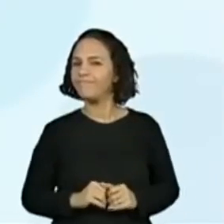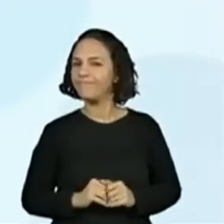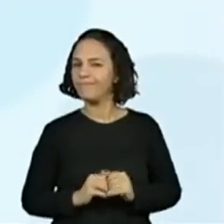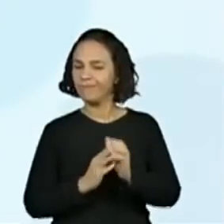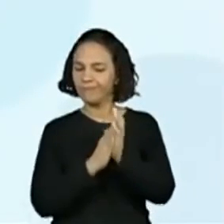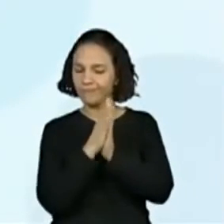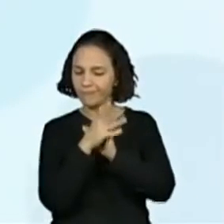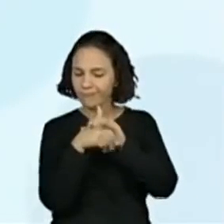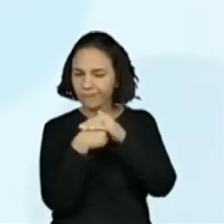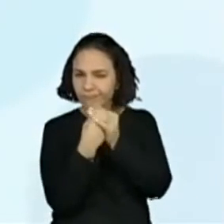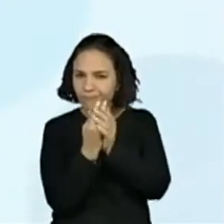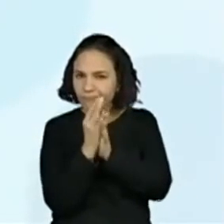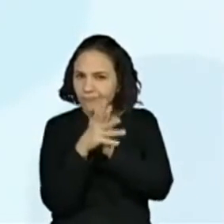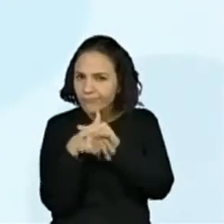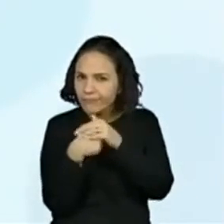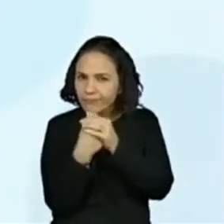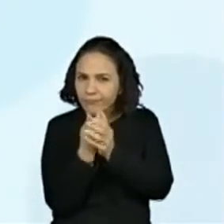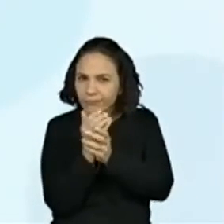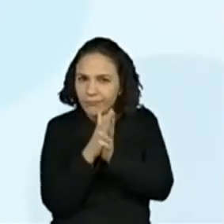plano